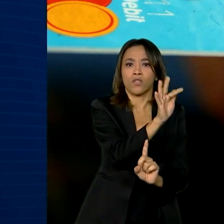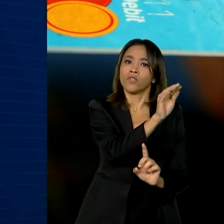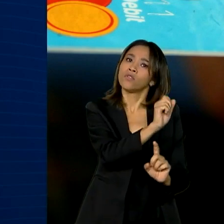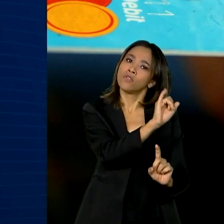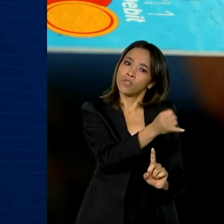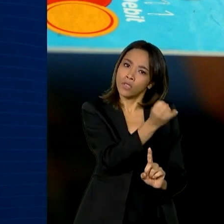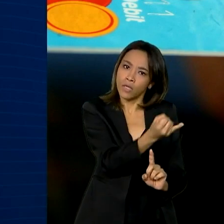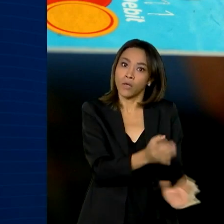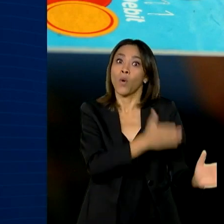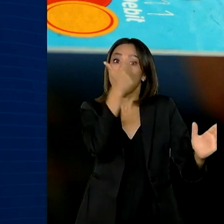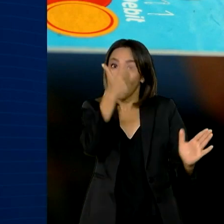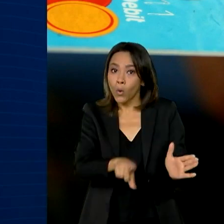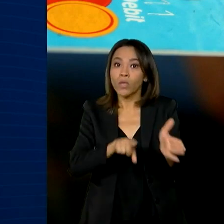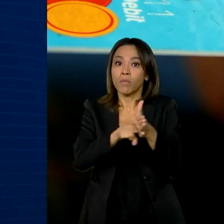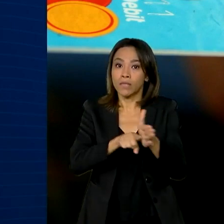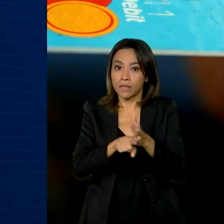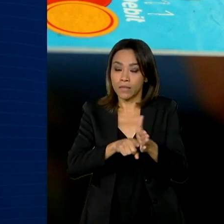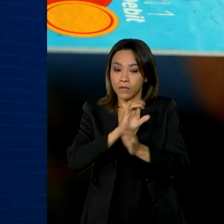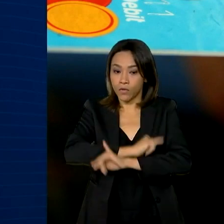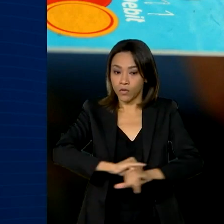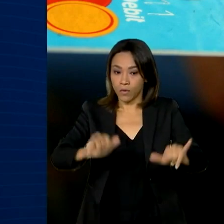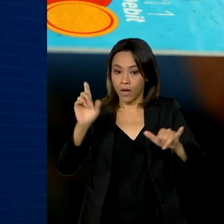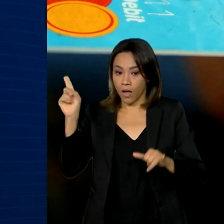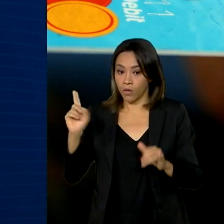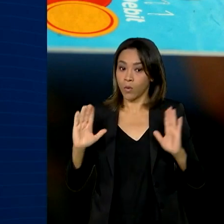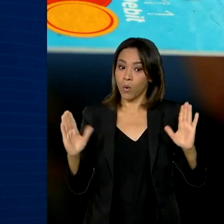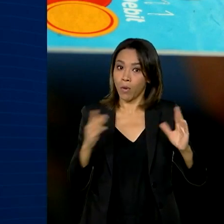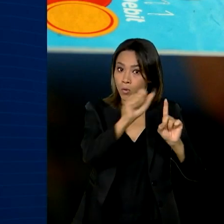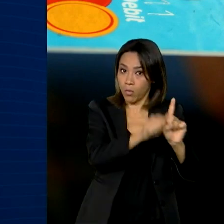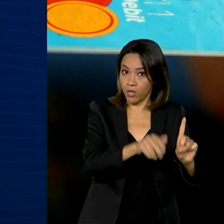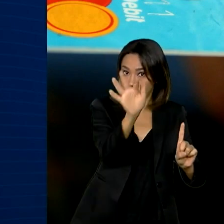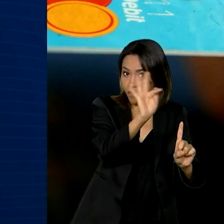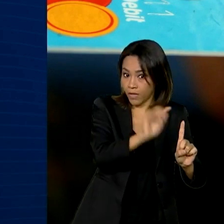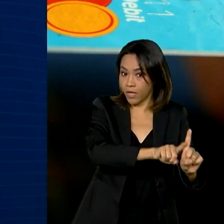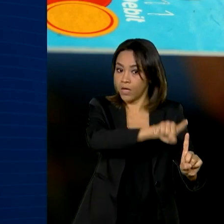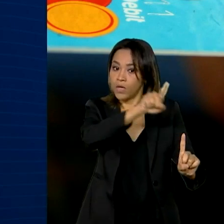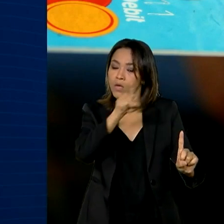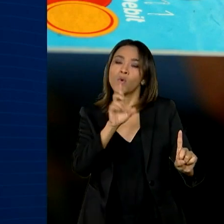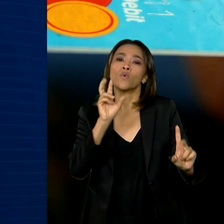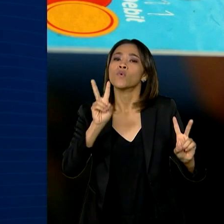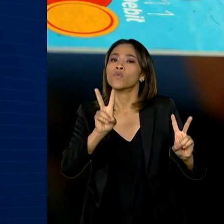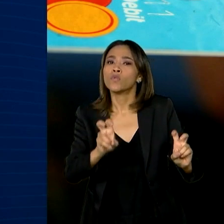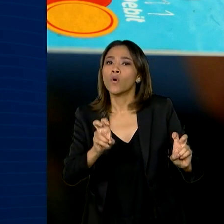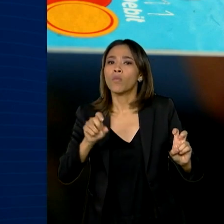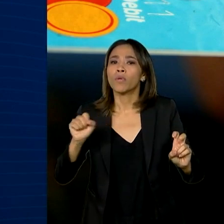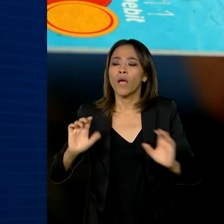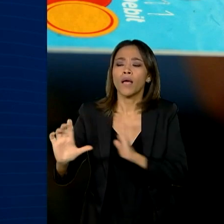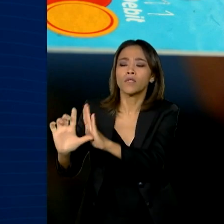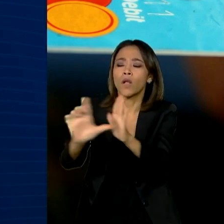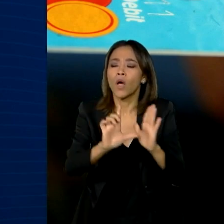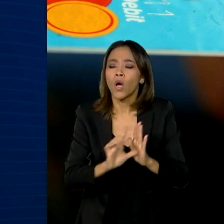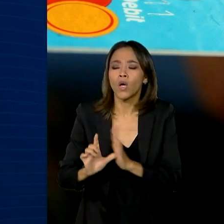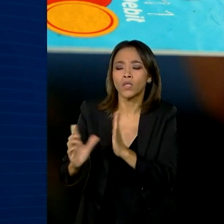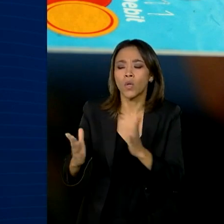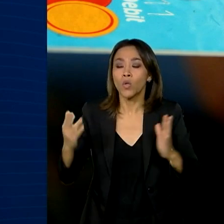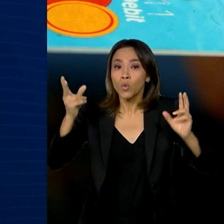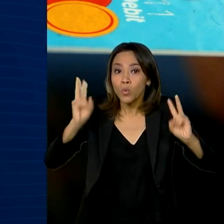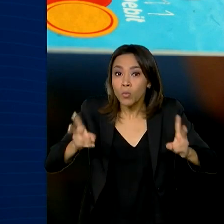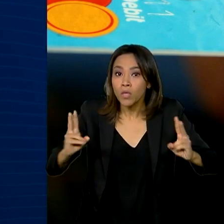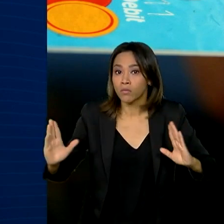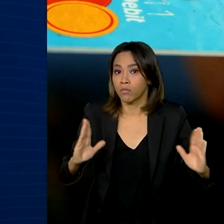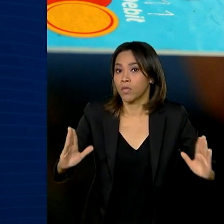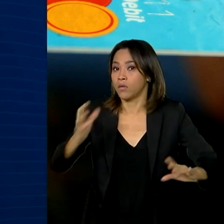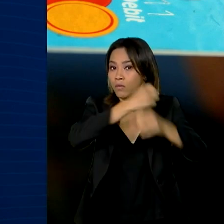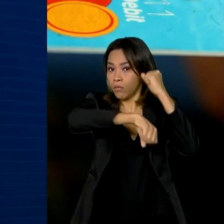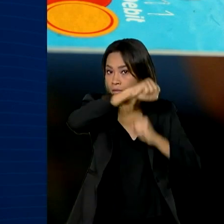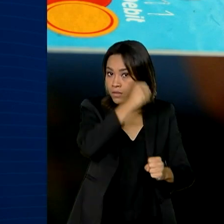do IBGE também comparou as vendas de fevereiro deste ano com o movimento do varejo no mesmo mês do ano passado.